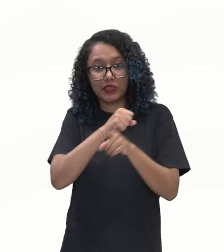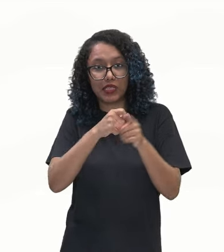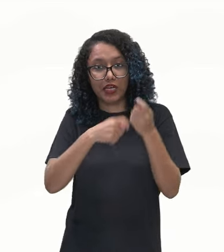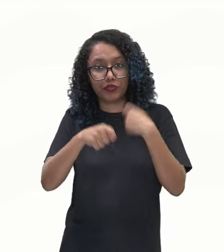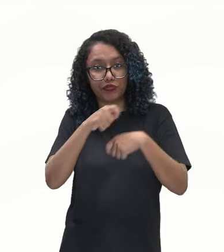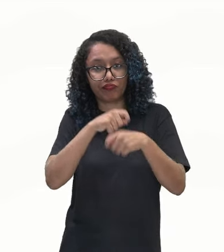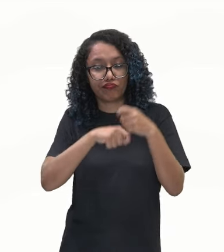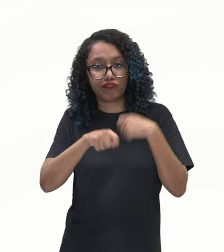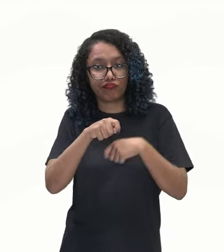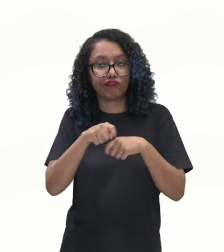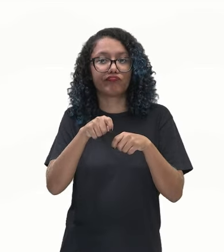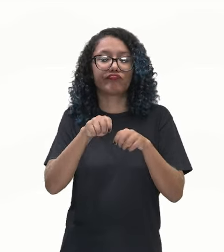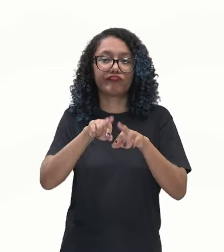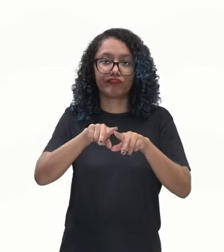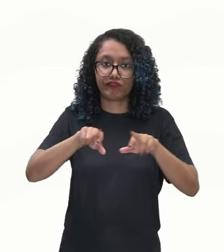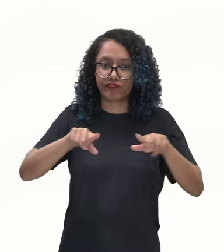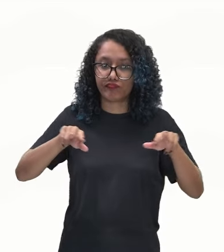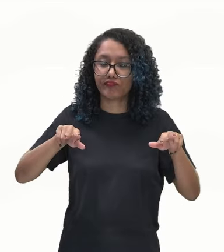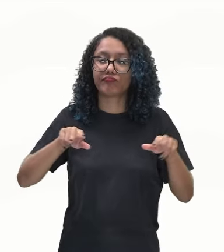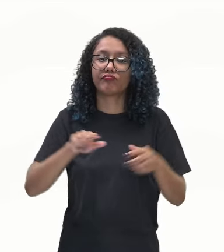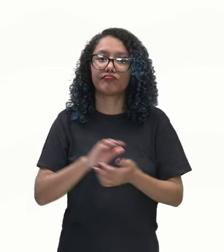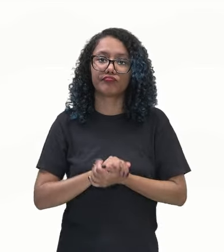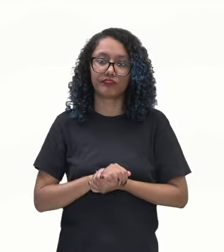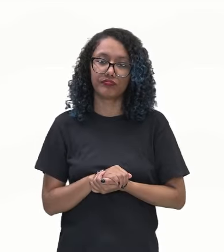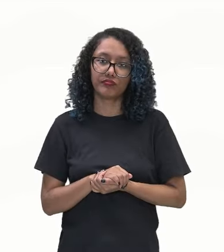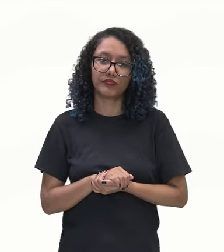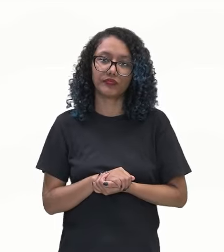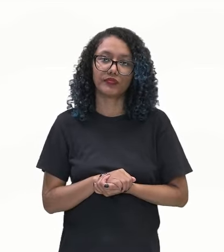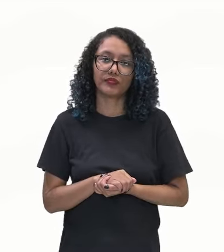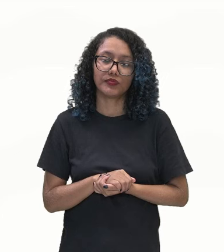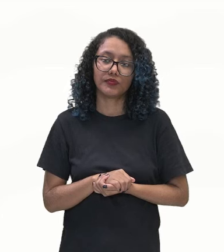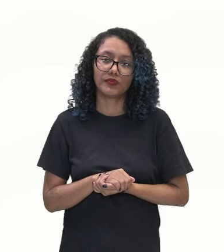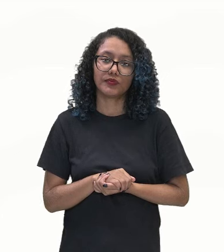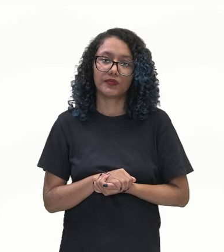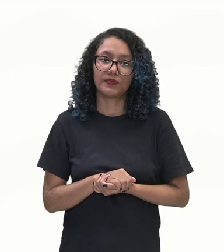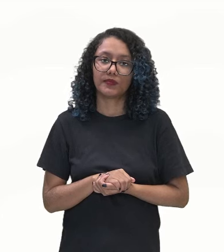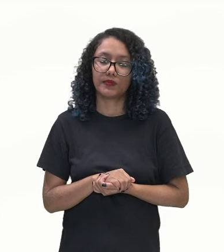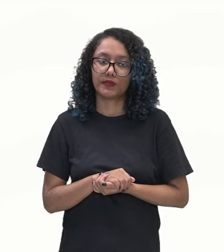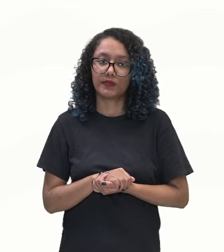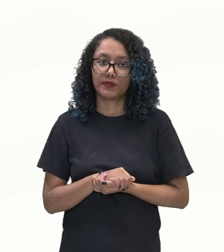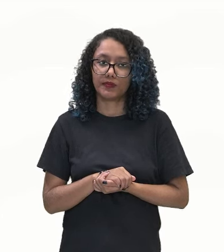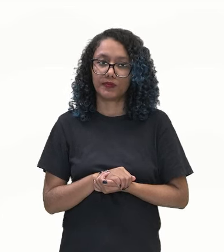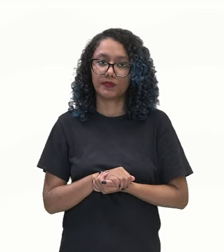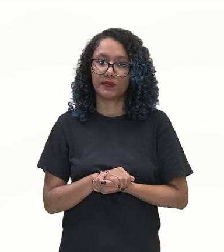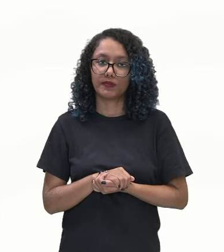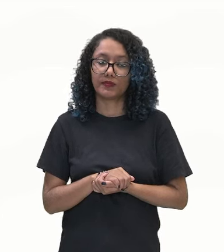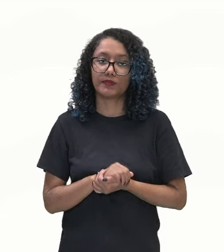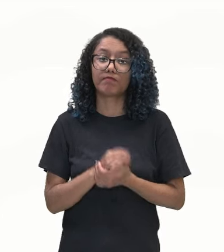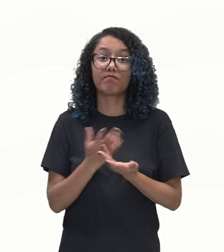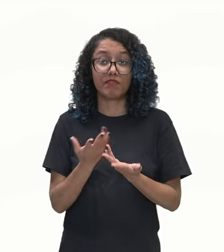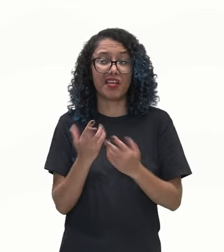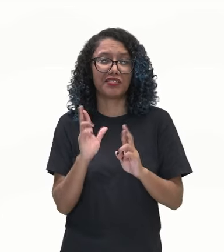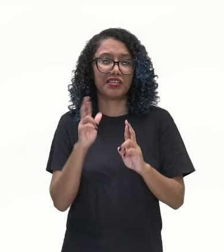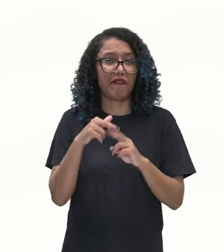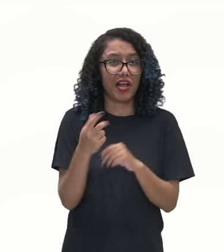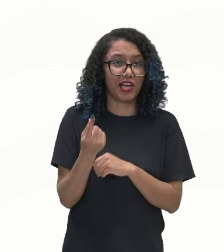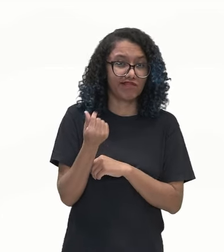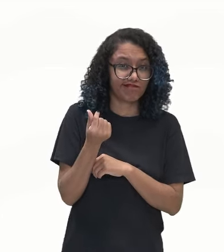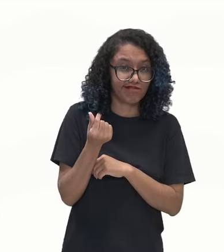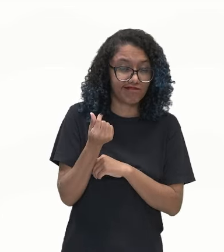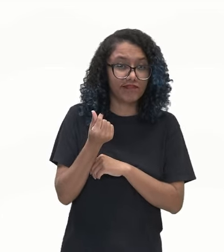aí a questões socioeconômicas, né, que diz respeito aos ganhos, né, das pessoas, enfim,